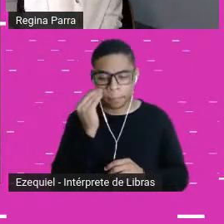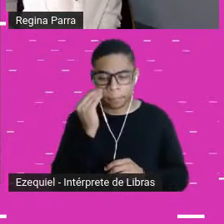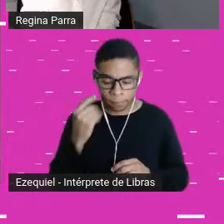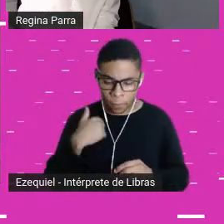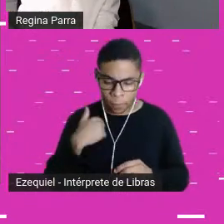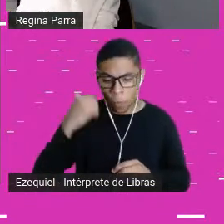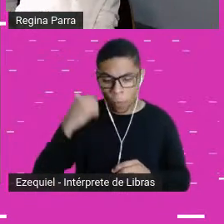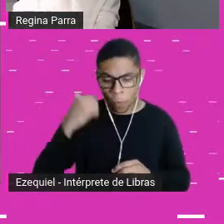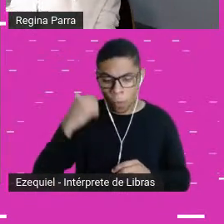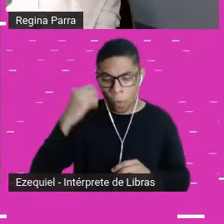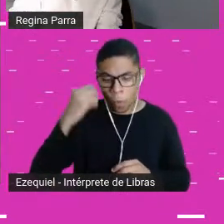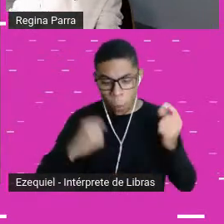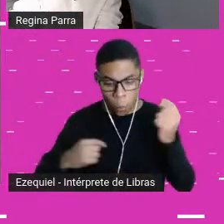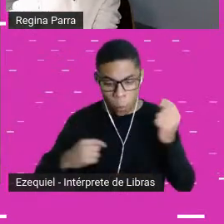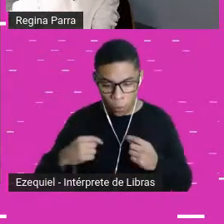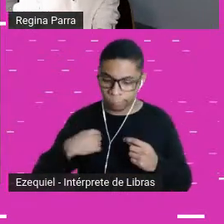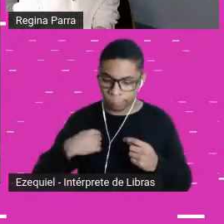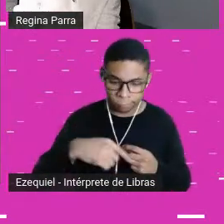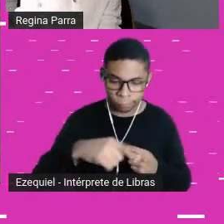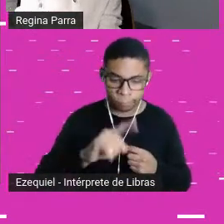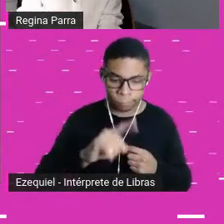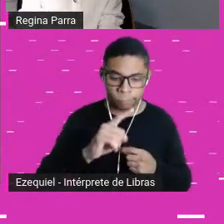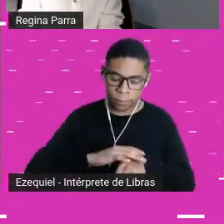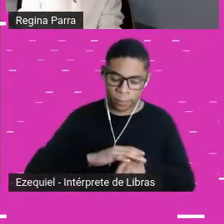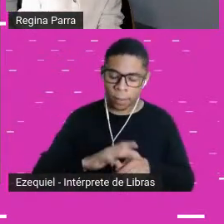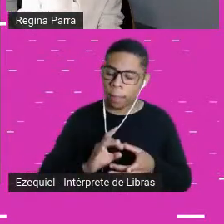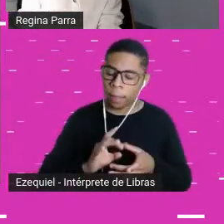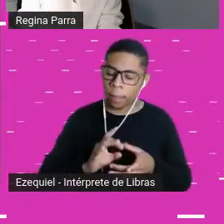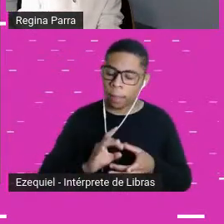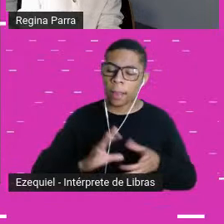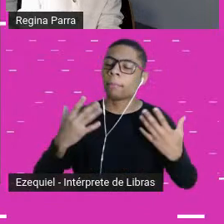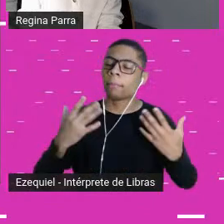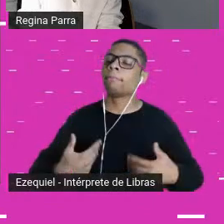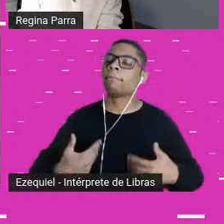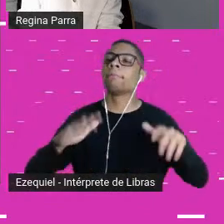e me deixar, me permitir. É isso.